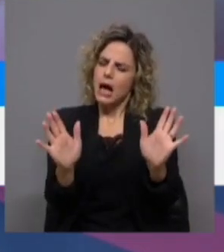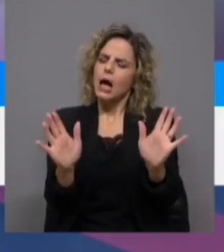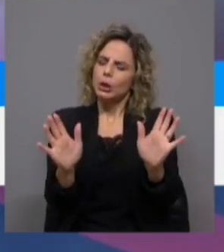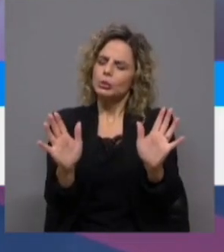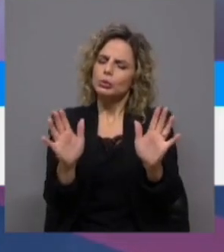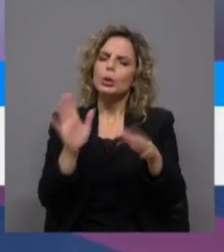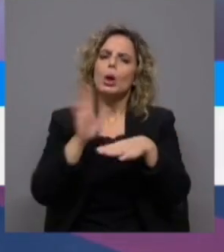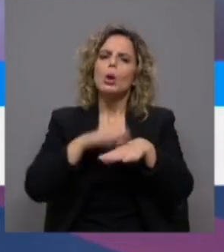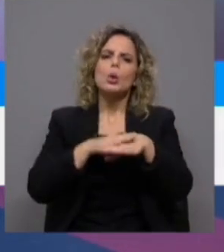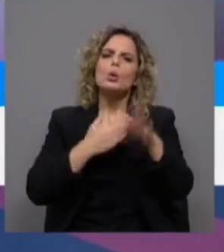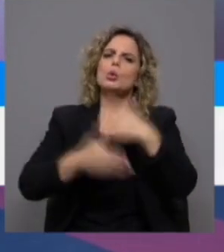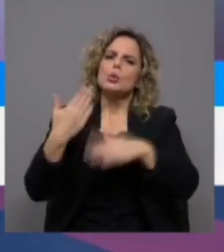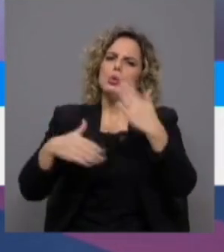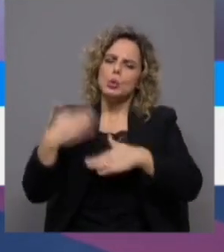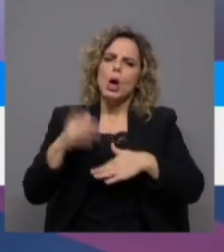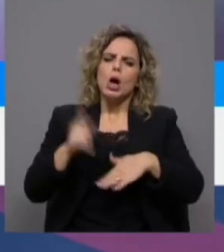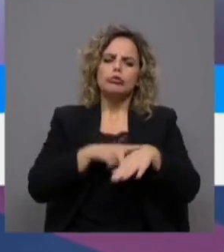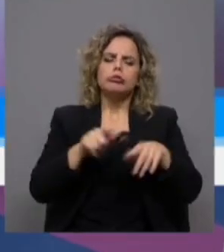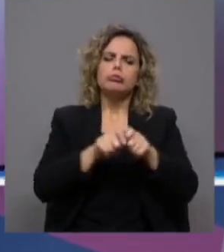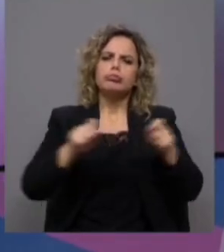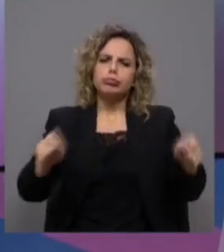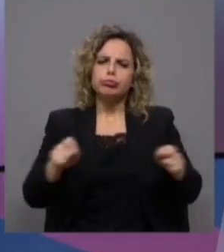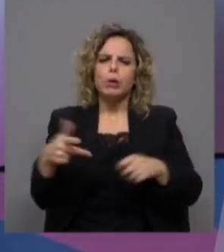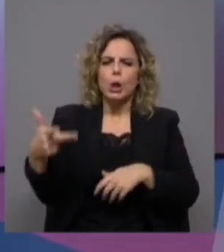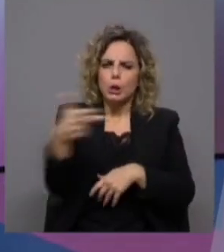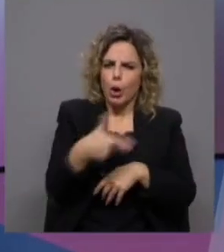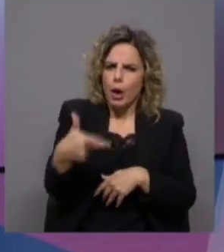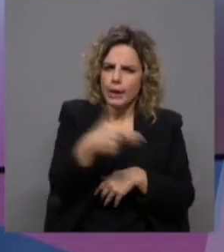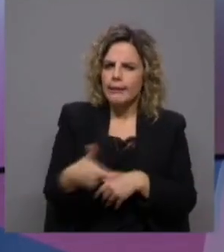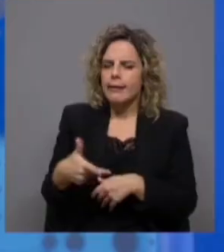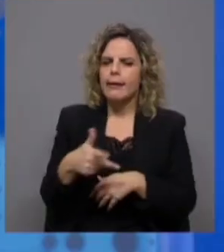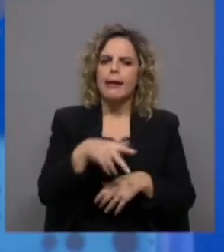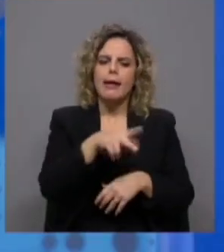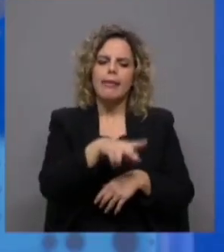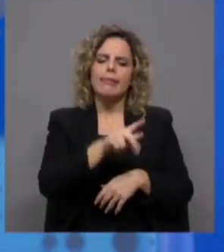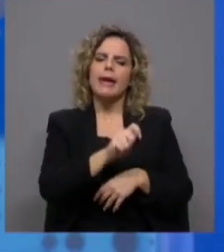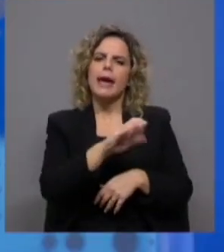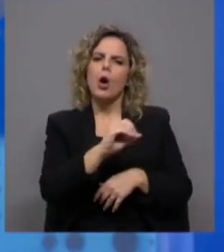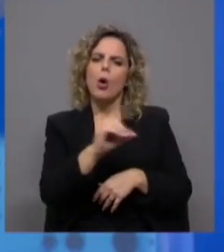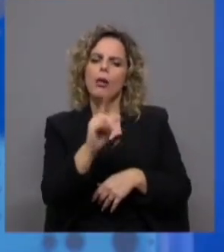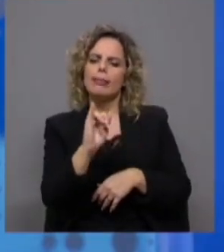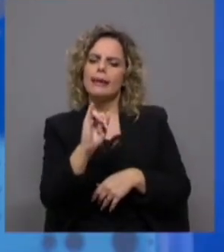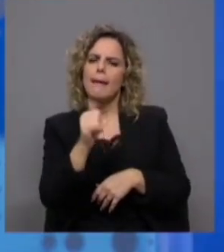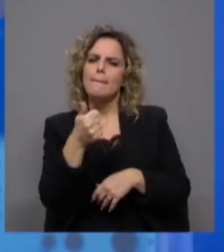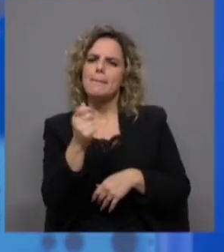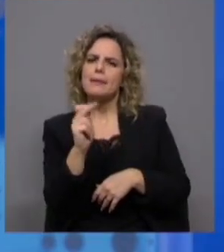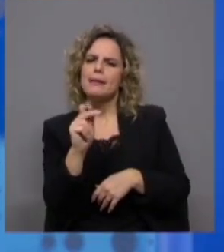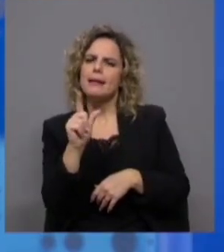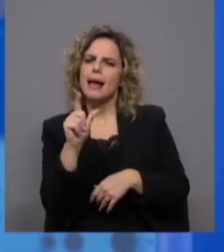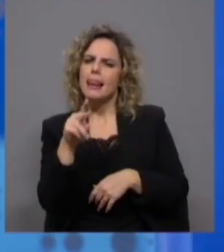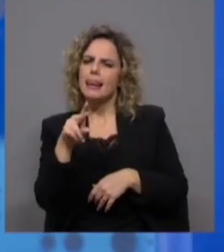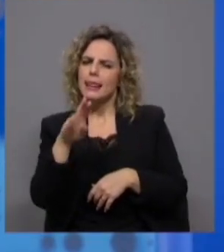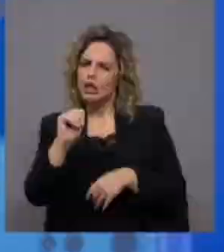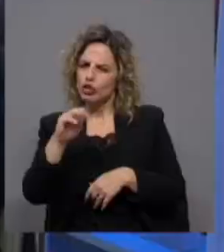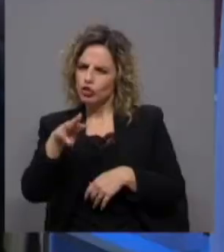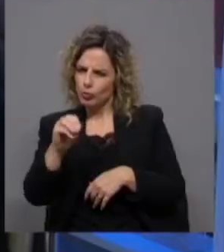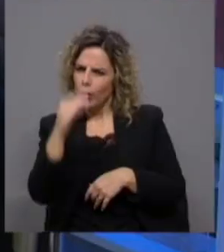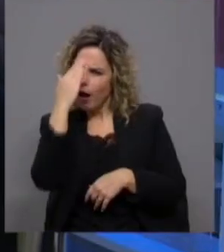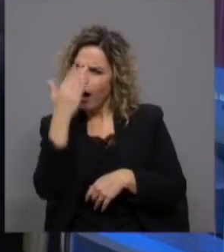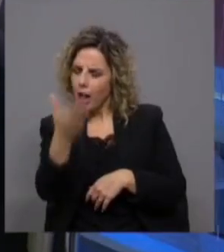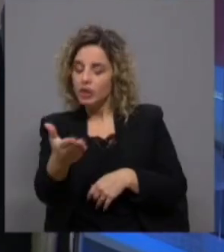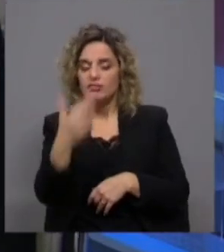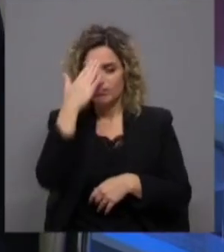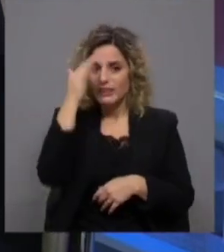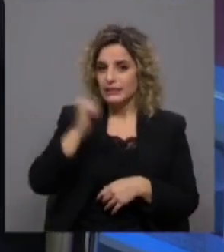função daquilo que foi o período da troika e o chamado neoliberalismo acho que seriam por dois motivos Porque a